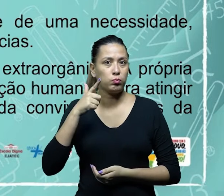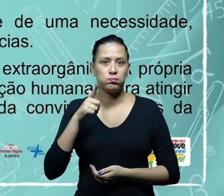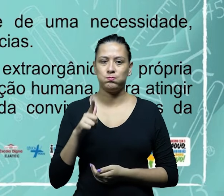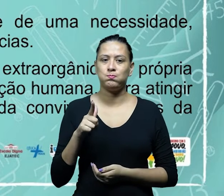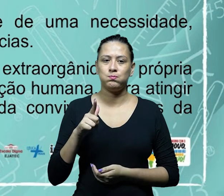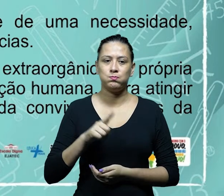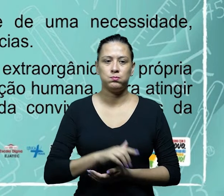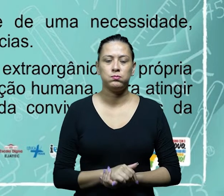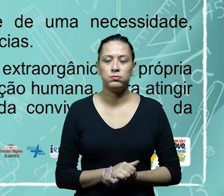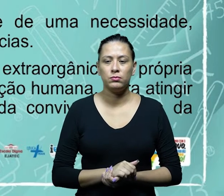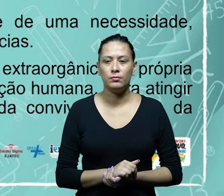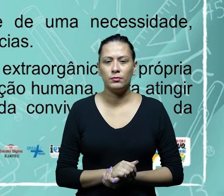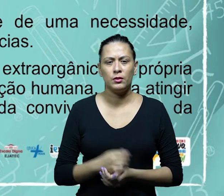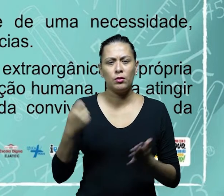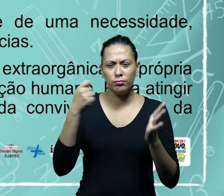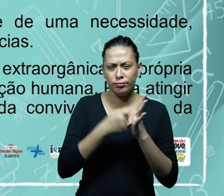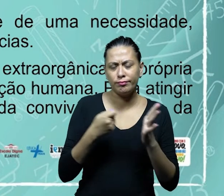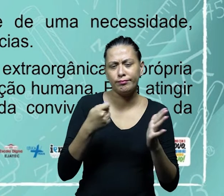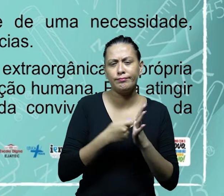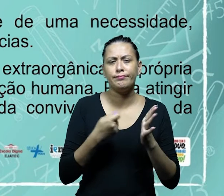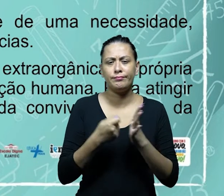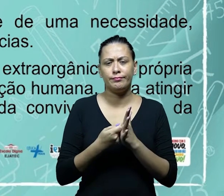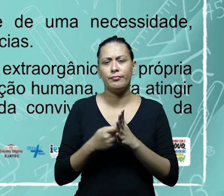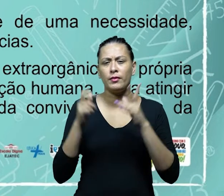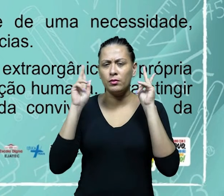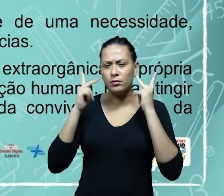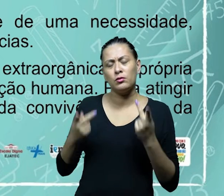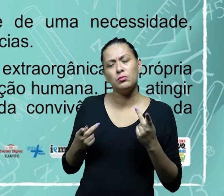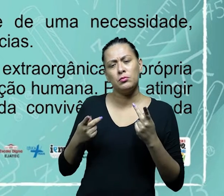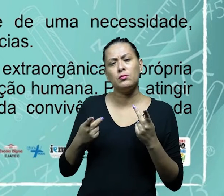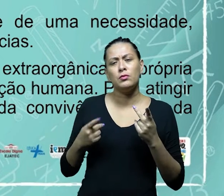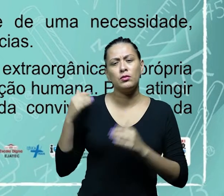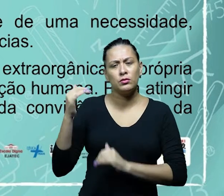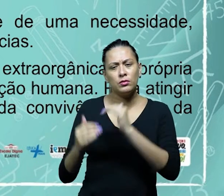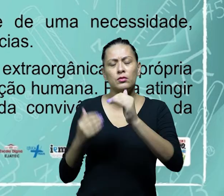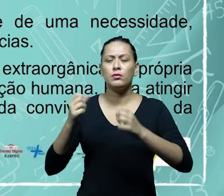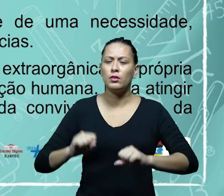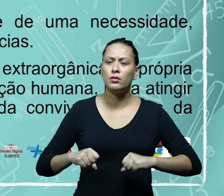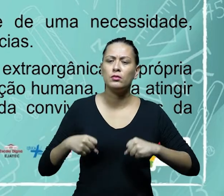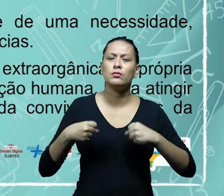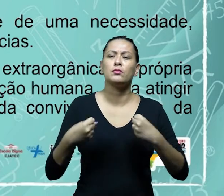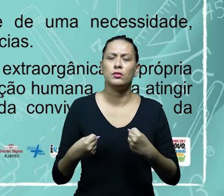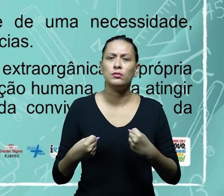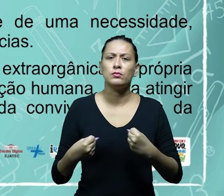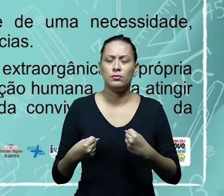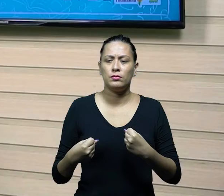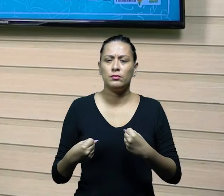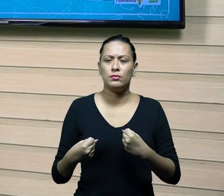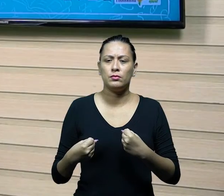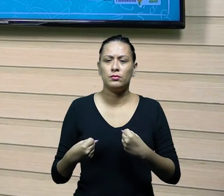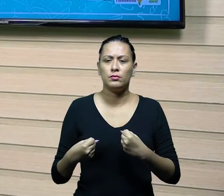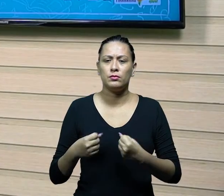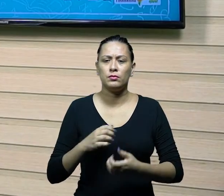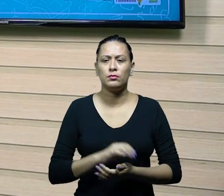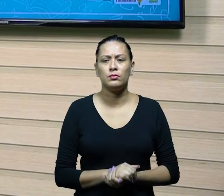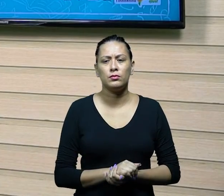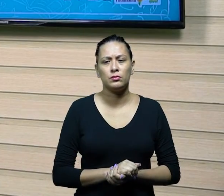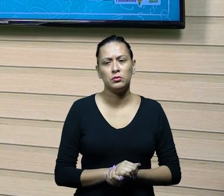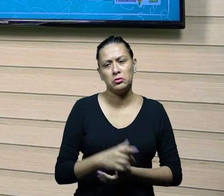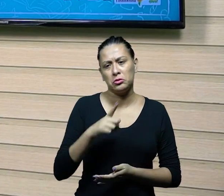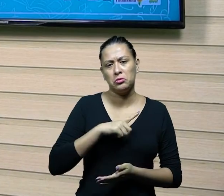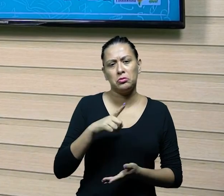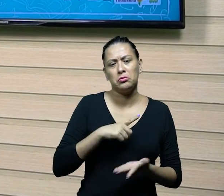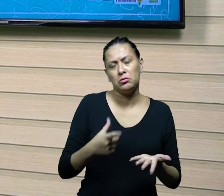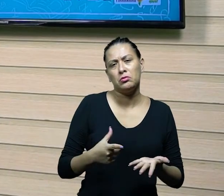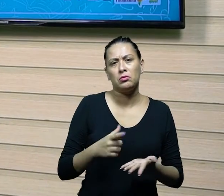natureza obriga o homem a desenvolver esforço no sentido de gerar recursos indispensáveis Esse é o caso